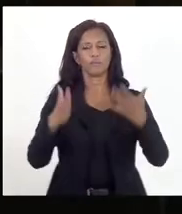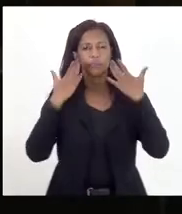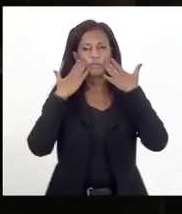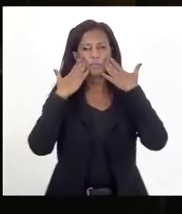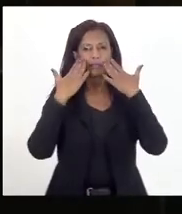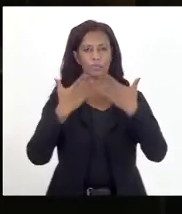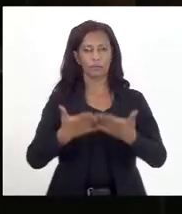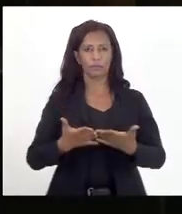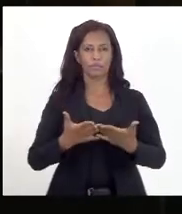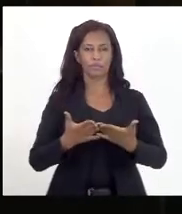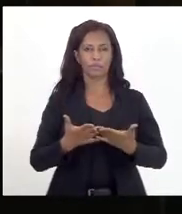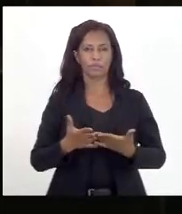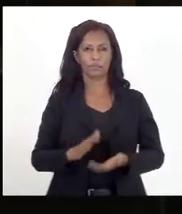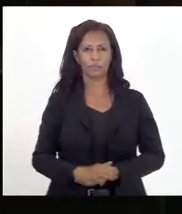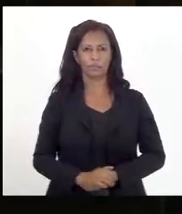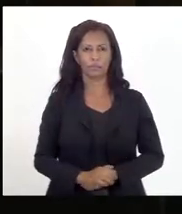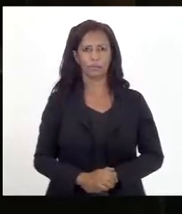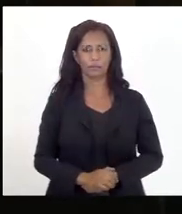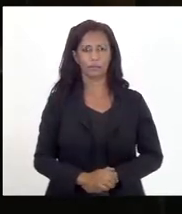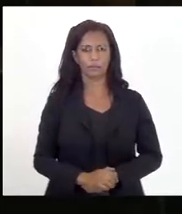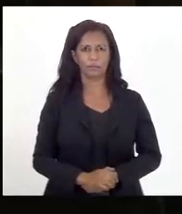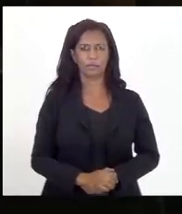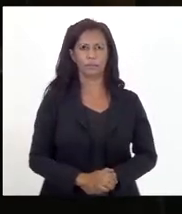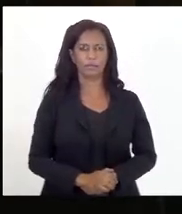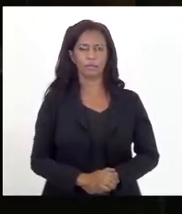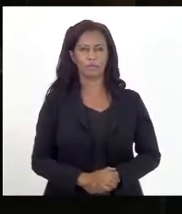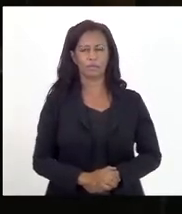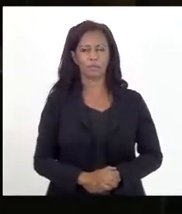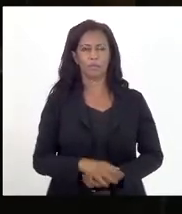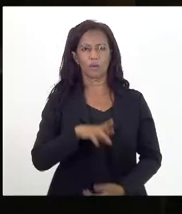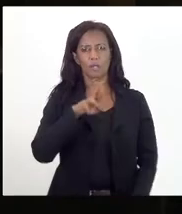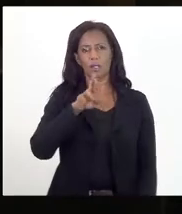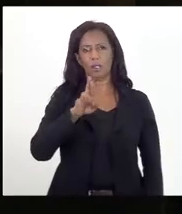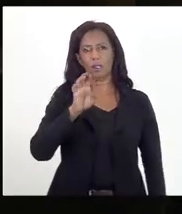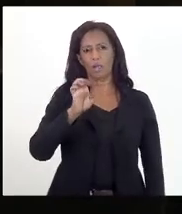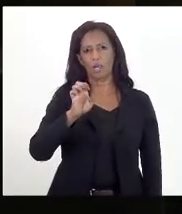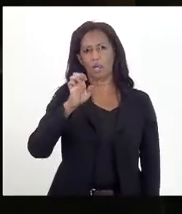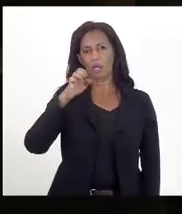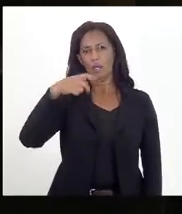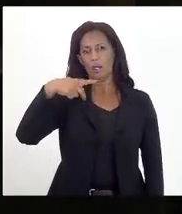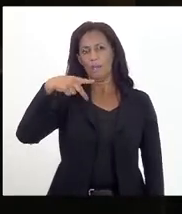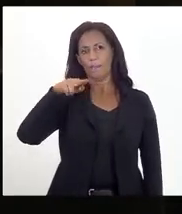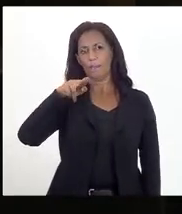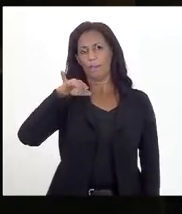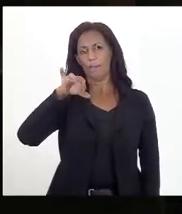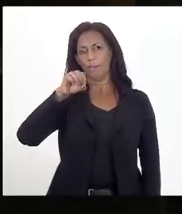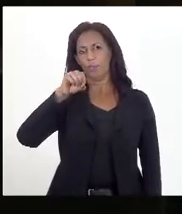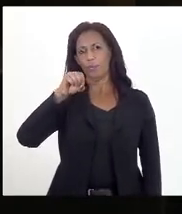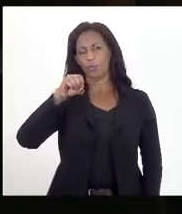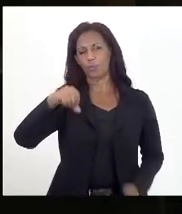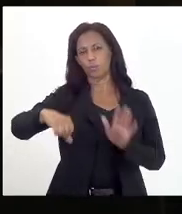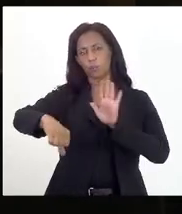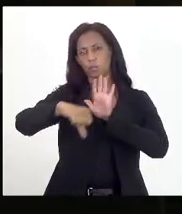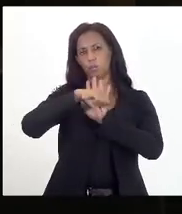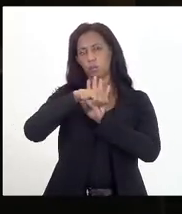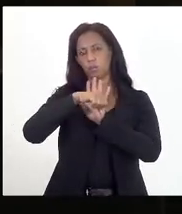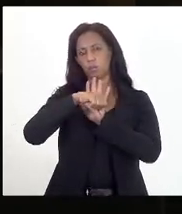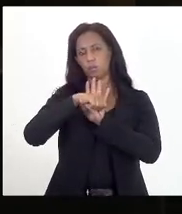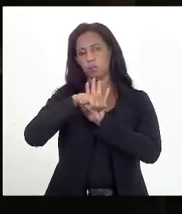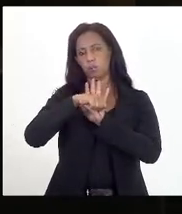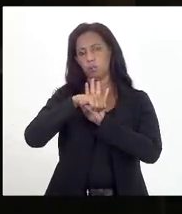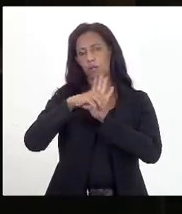manifestar seu irrestrito repúdio à ilegal e absolutamente